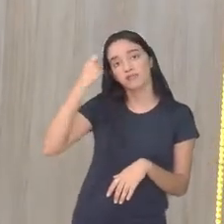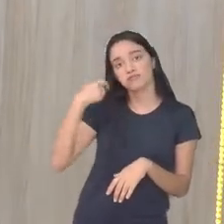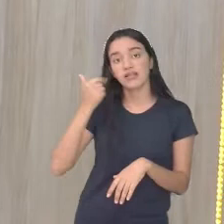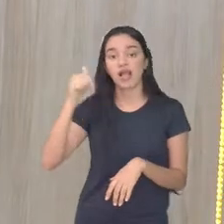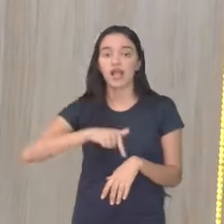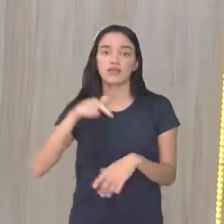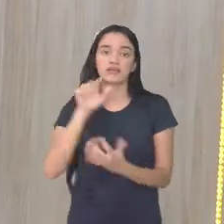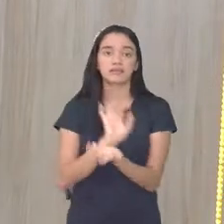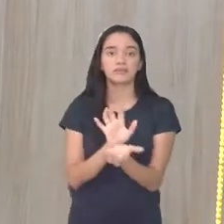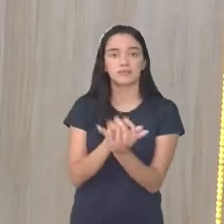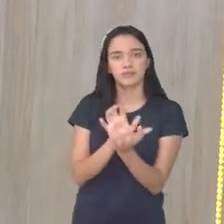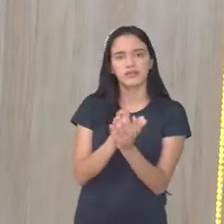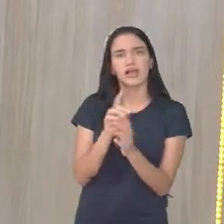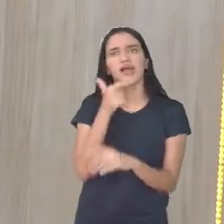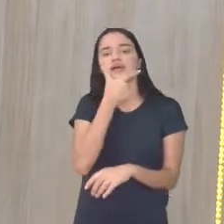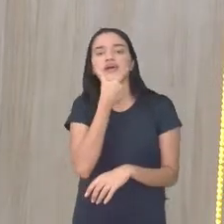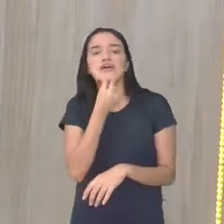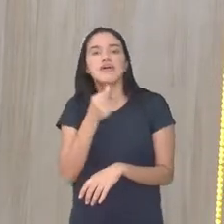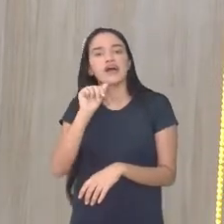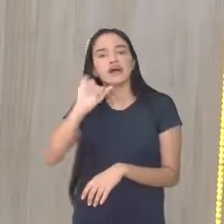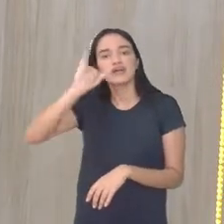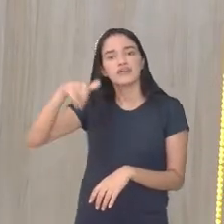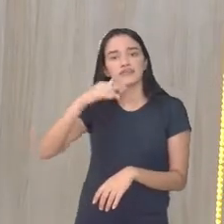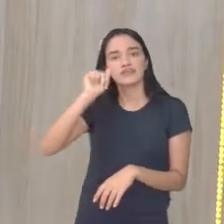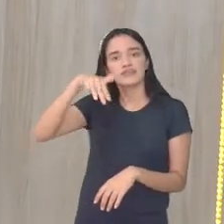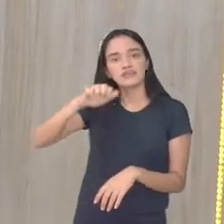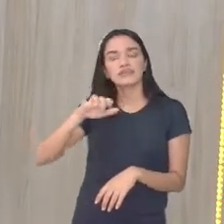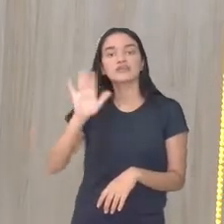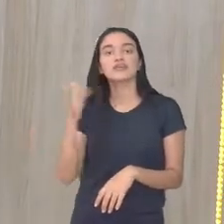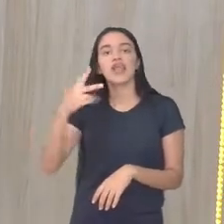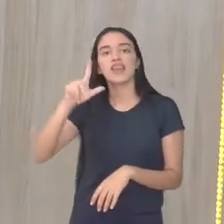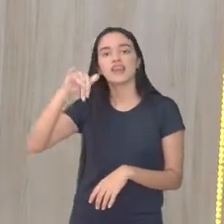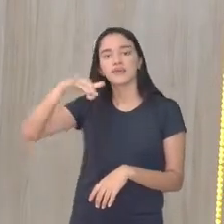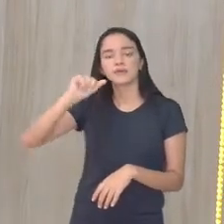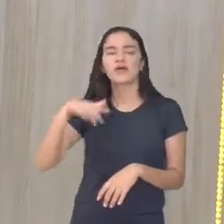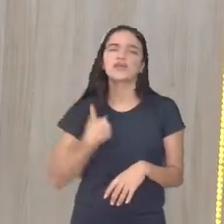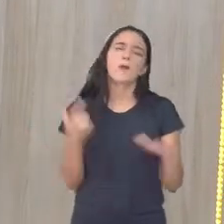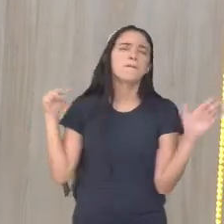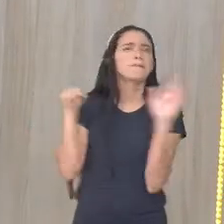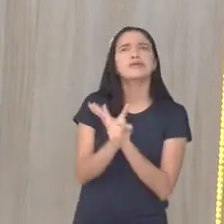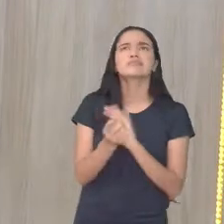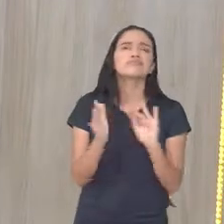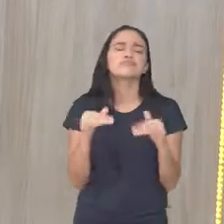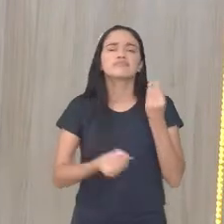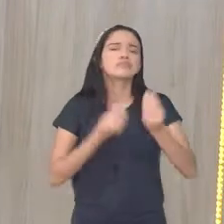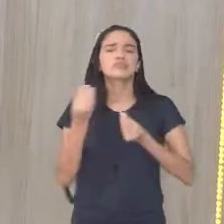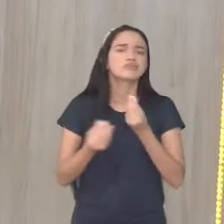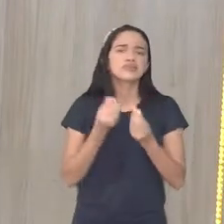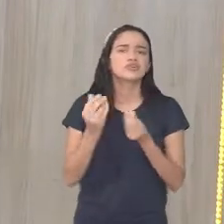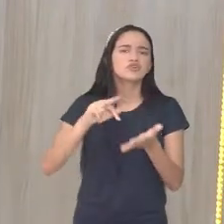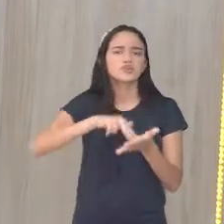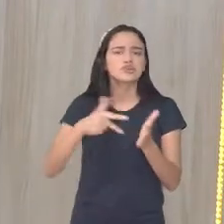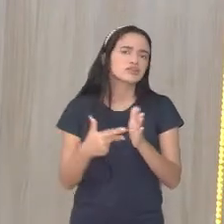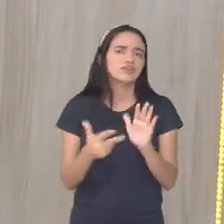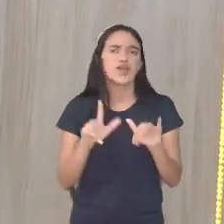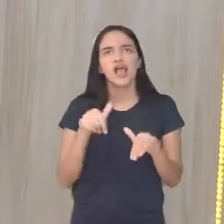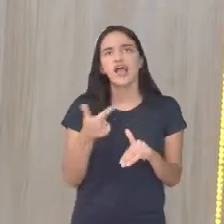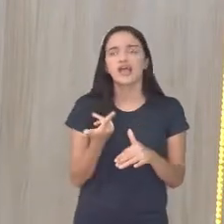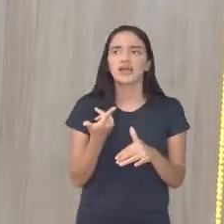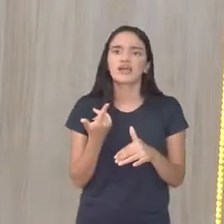da imagem como um simulacro, né, como algo que é construído para criar uma realidade